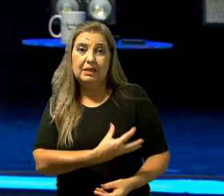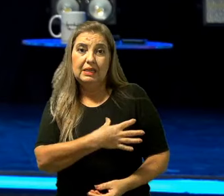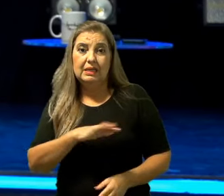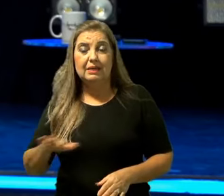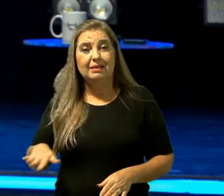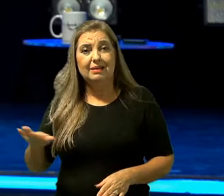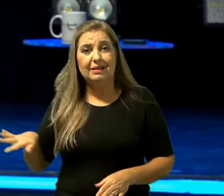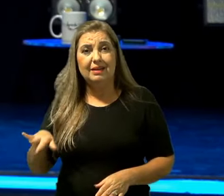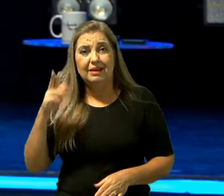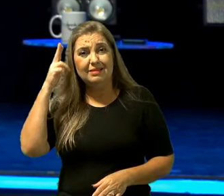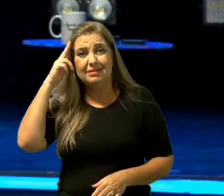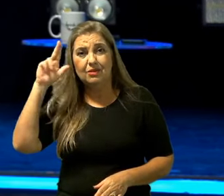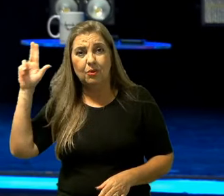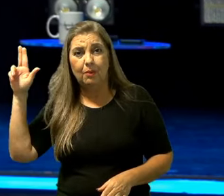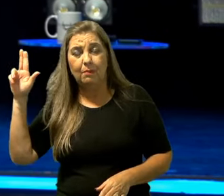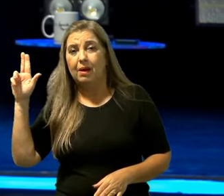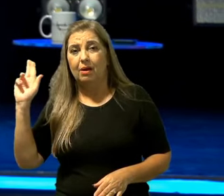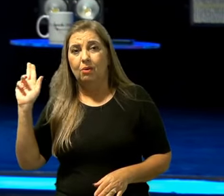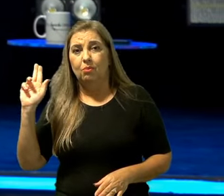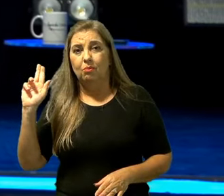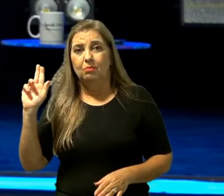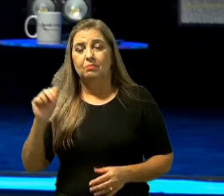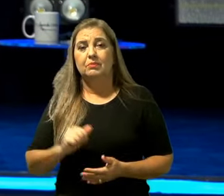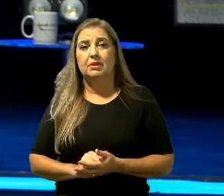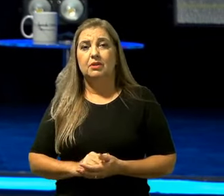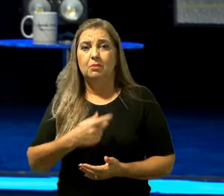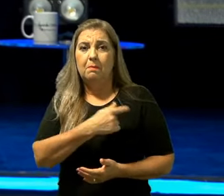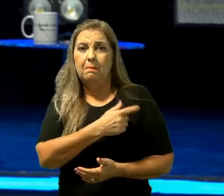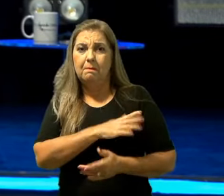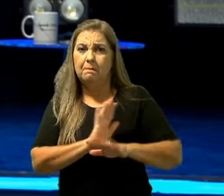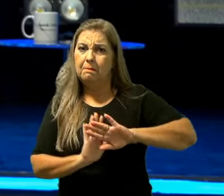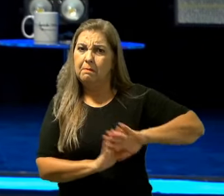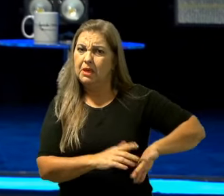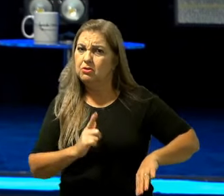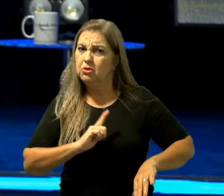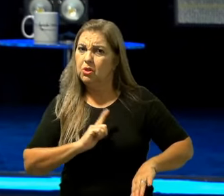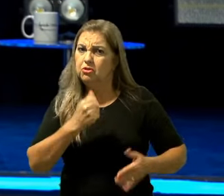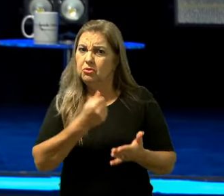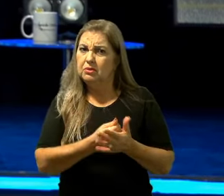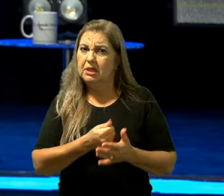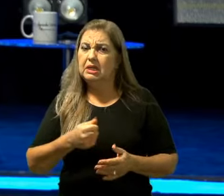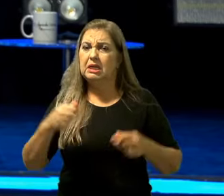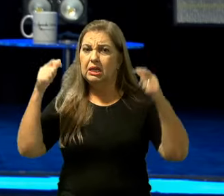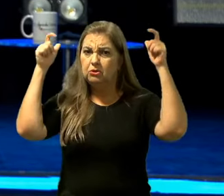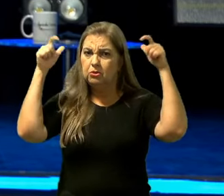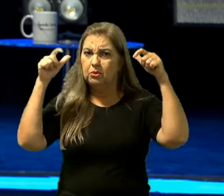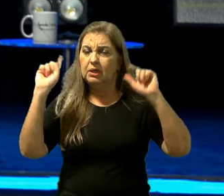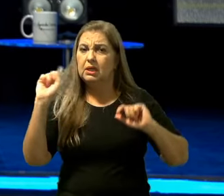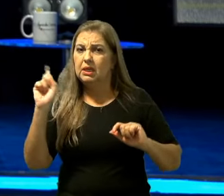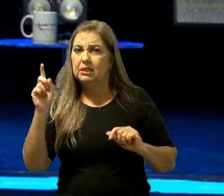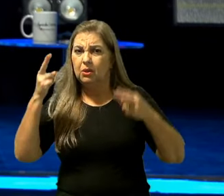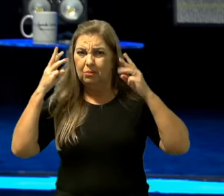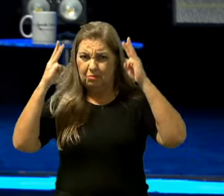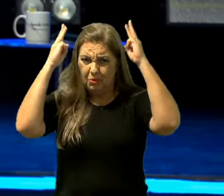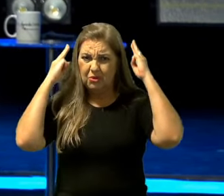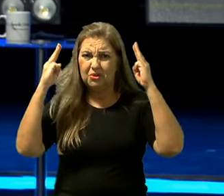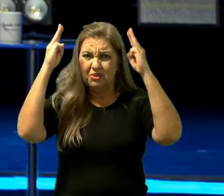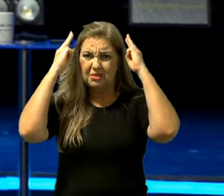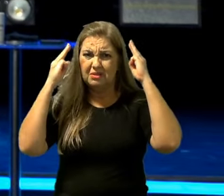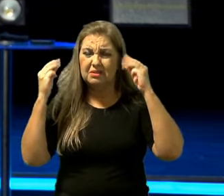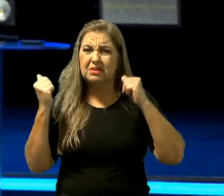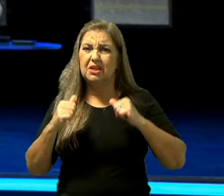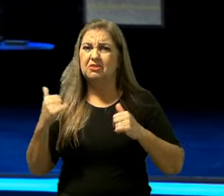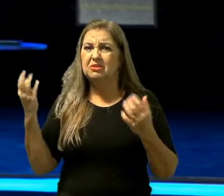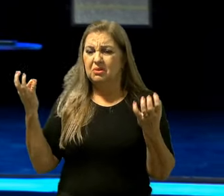temeram o decreto do rei. Pela fé, Moisés, já adulto, recusou ser chamado